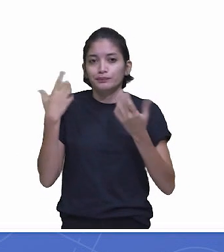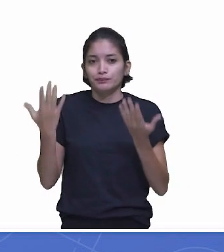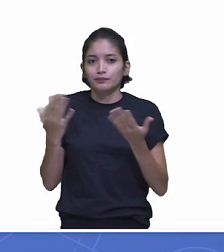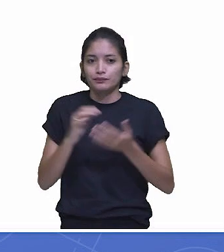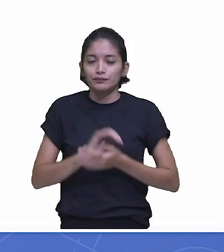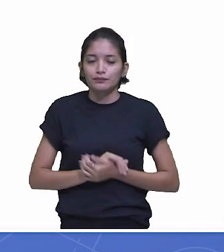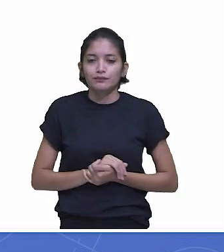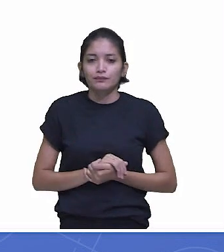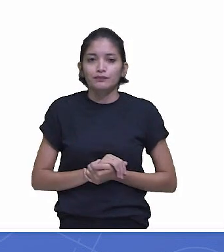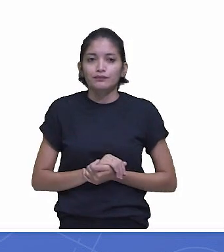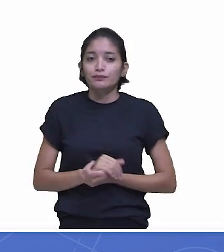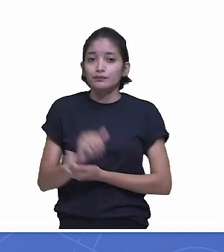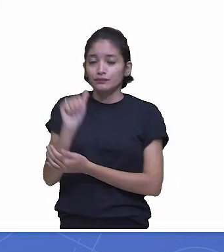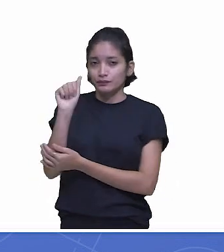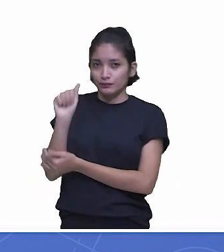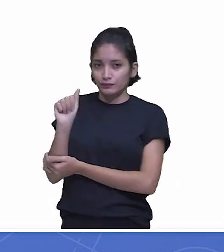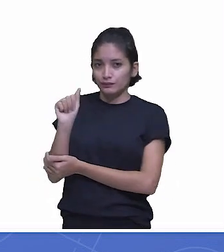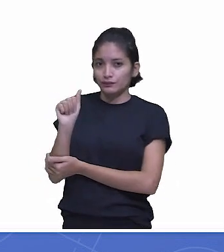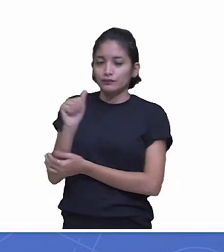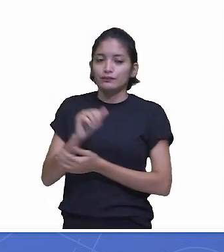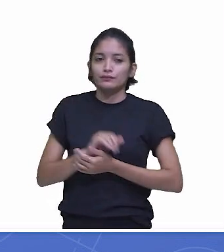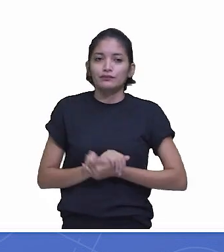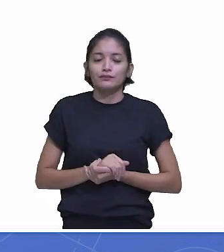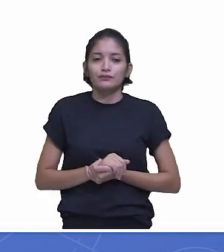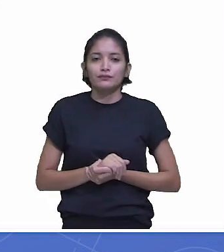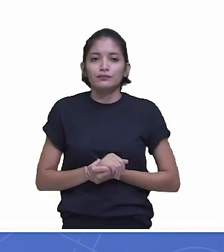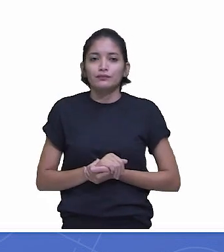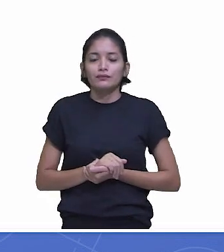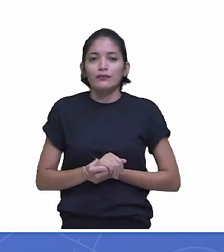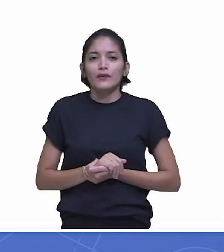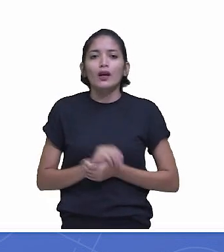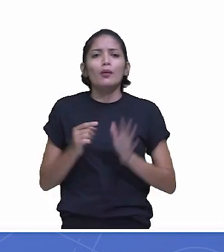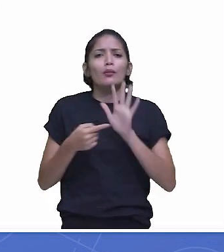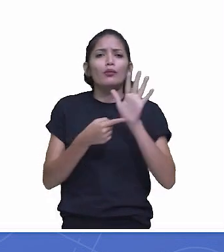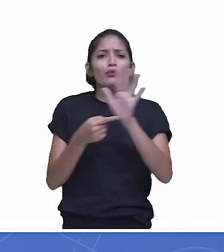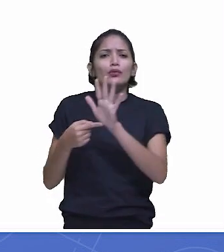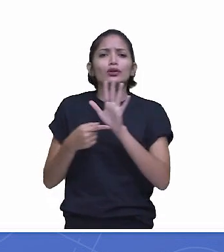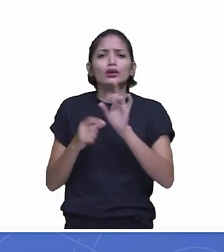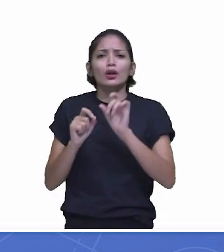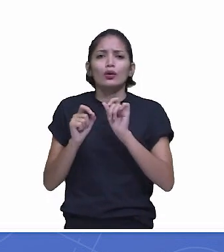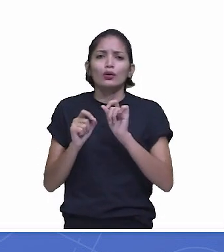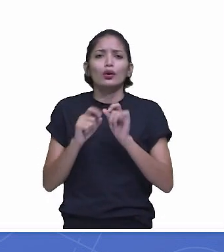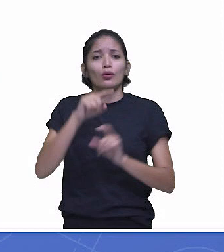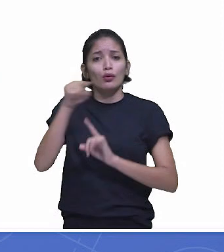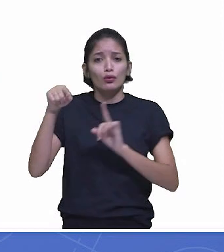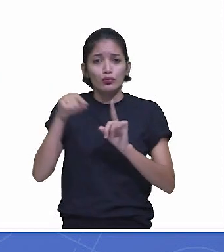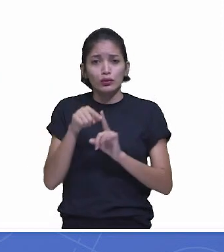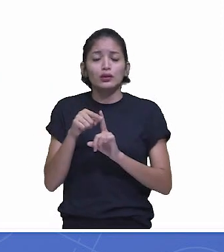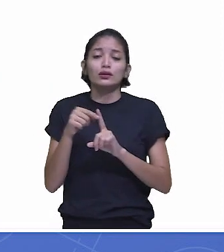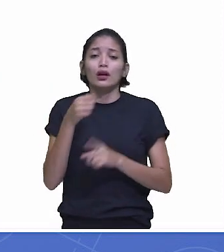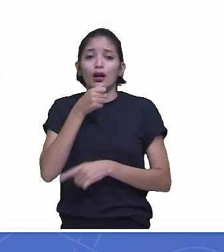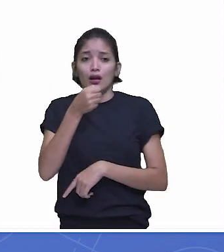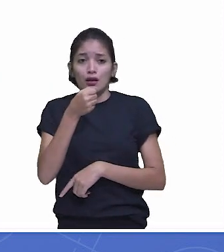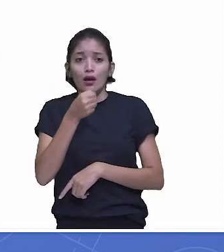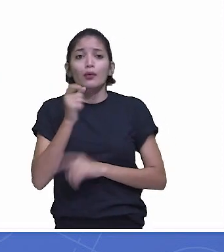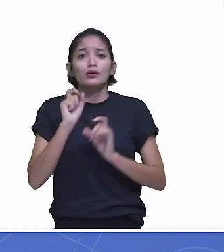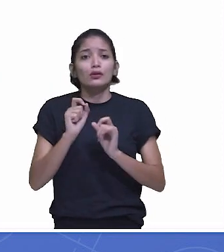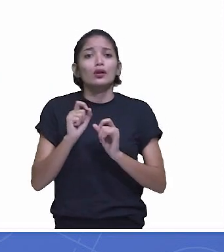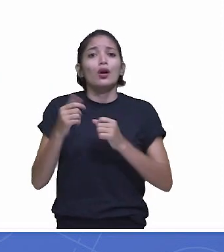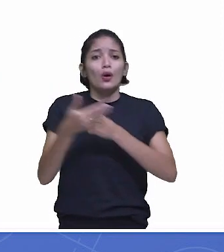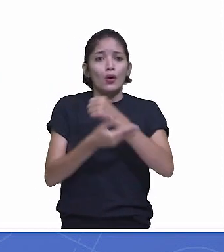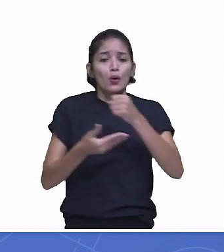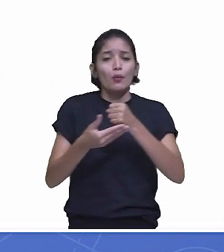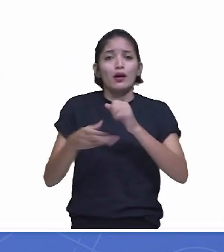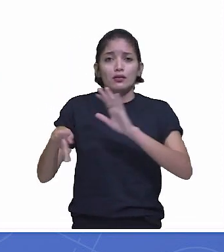caracteriza por, vamos lá, observem, letra A, evidenciar a subjetividade